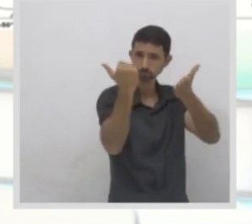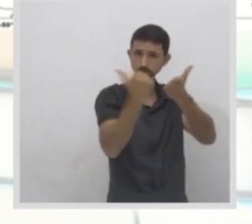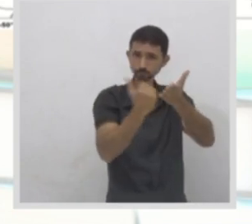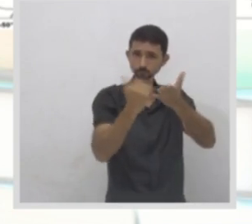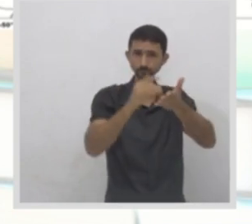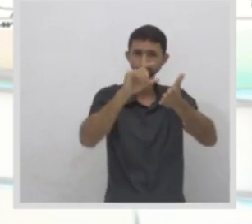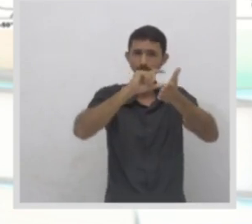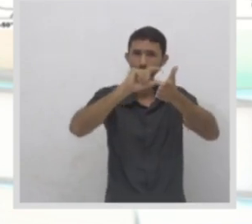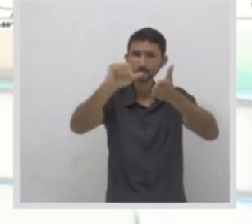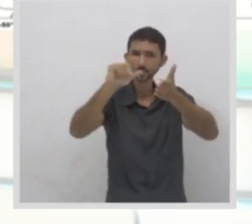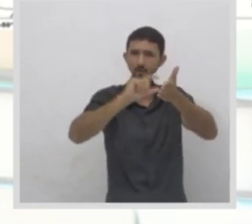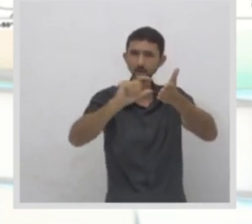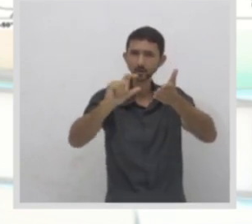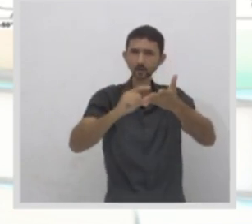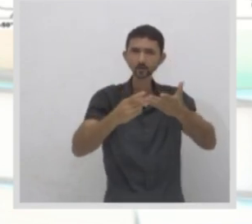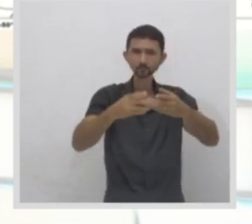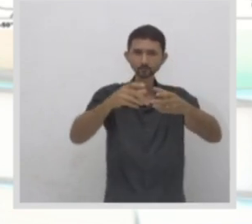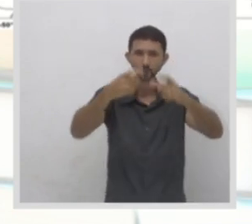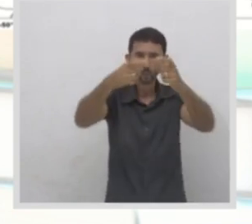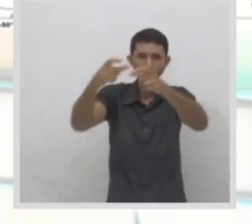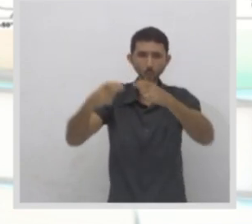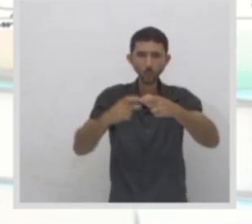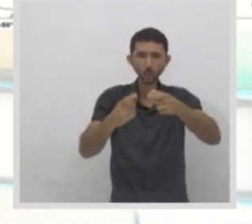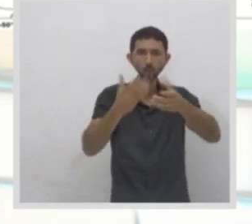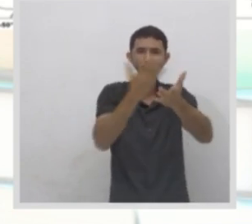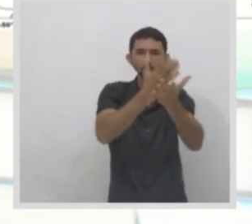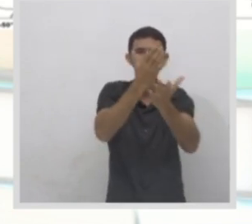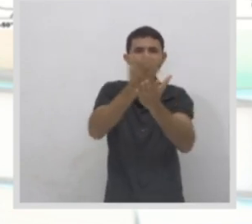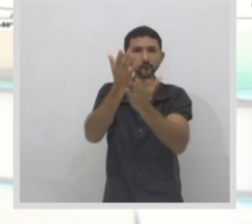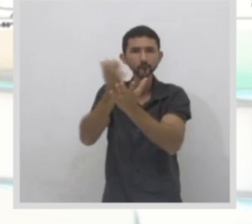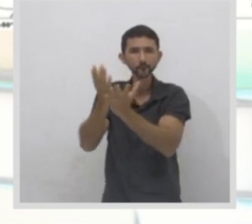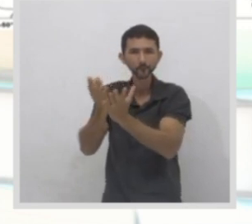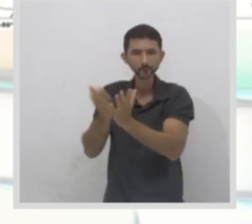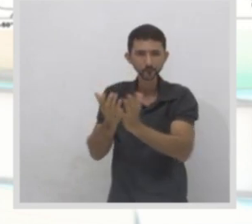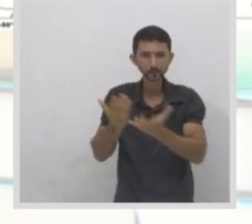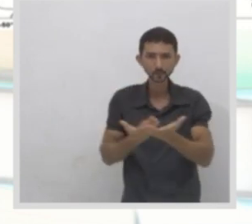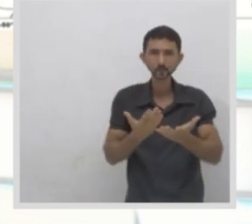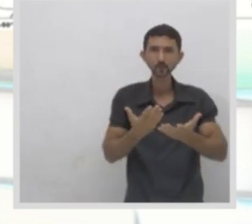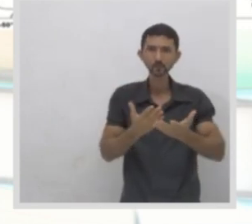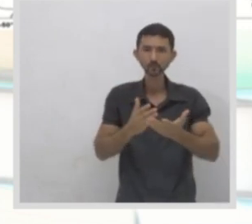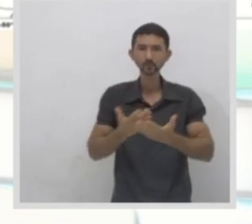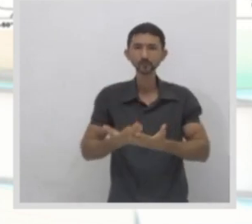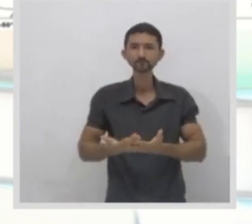de terra, tá? Porções de terra ocupada